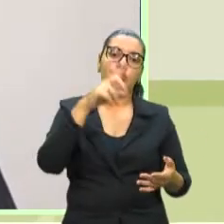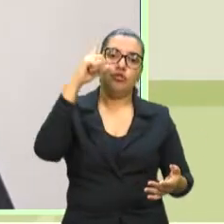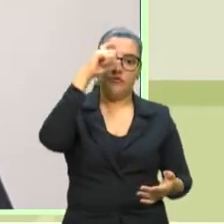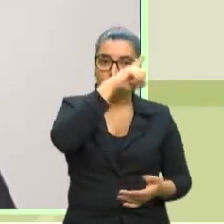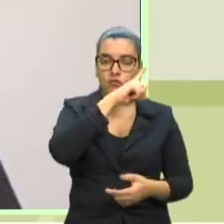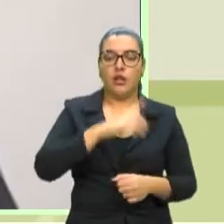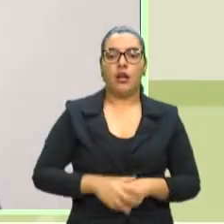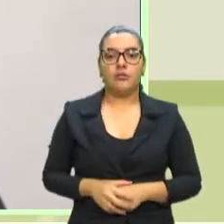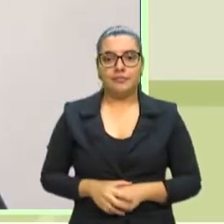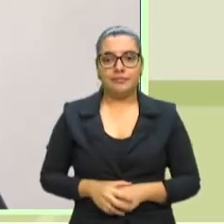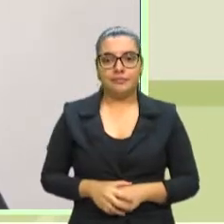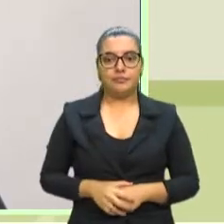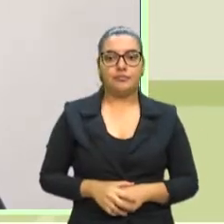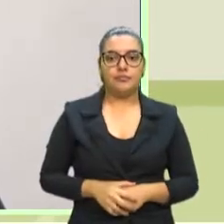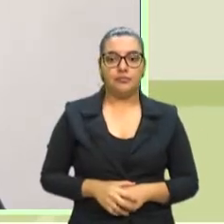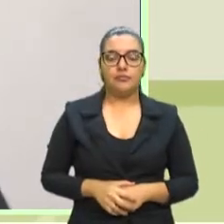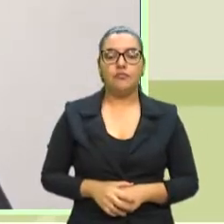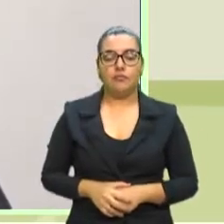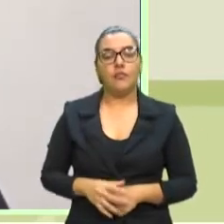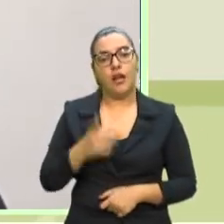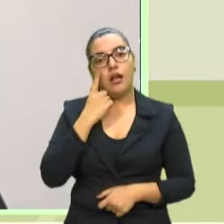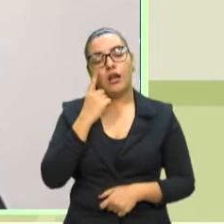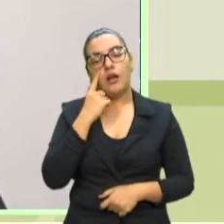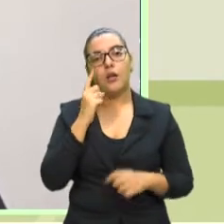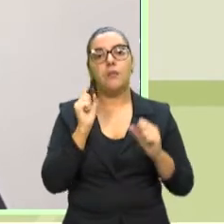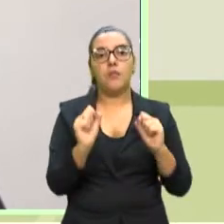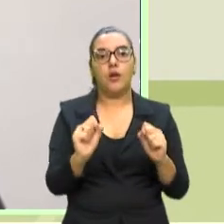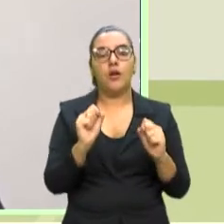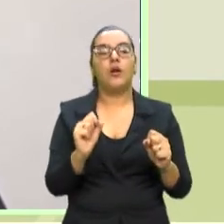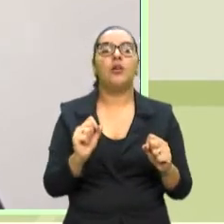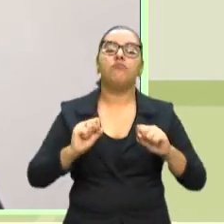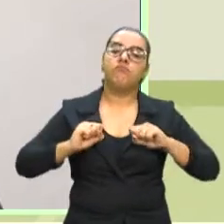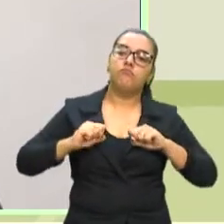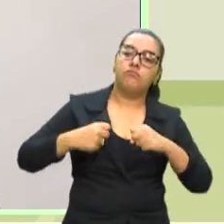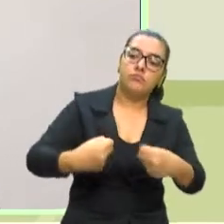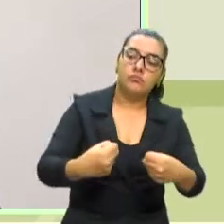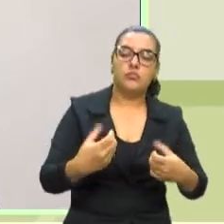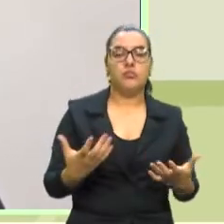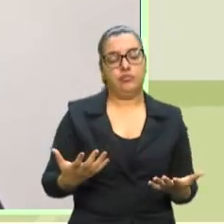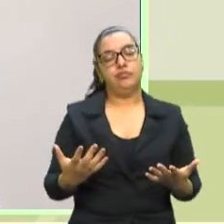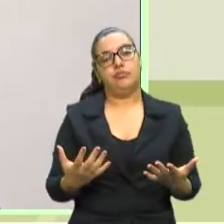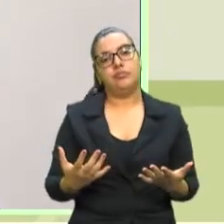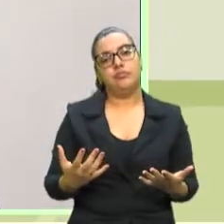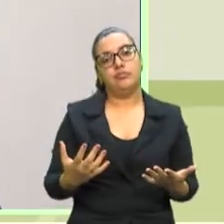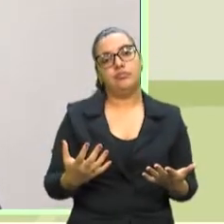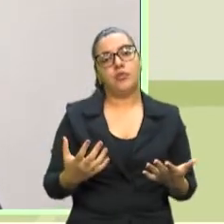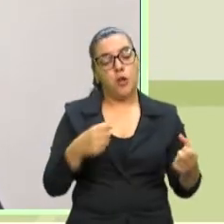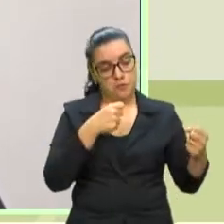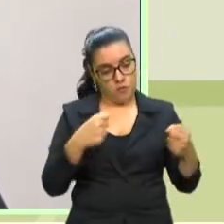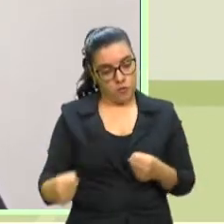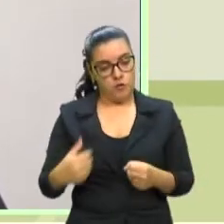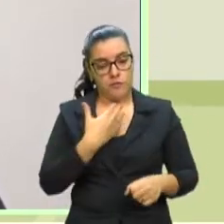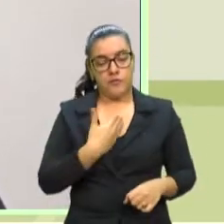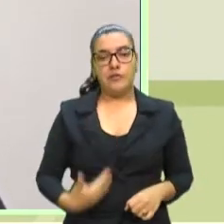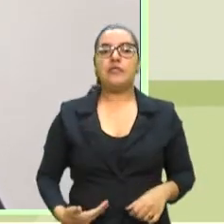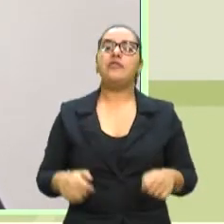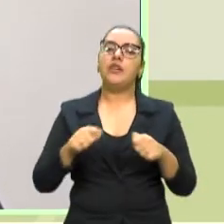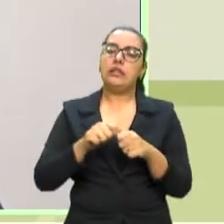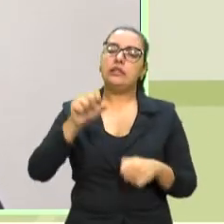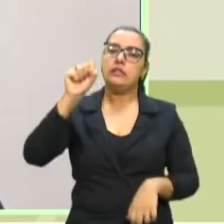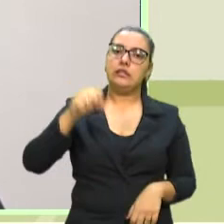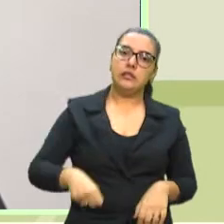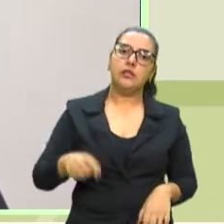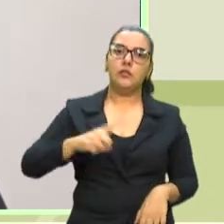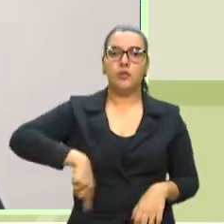Então, o balanço que a gente pode fazer é que todos os esforços por parte do poder público estão sendo feitos para que a